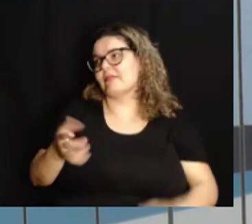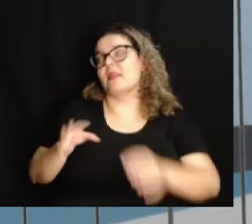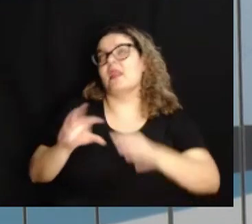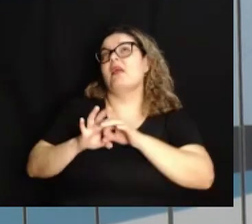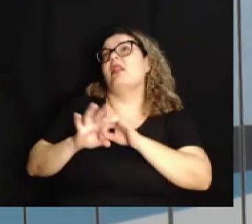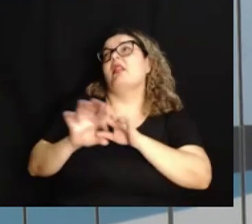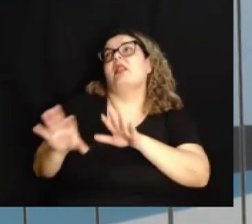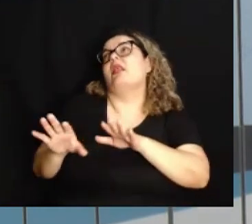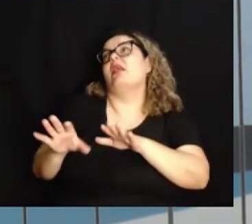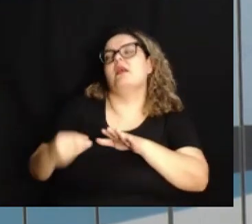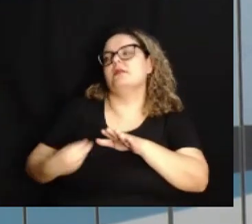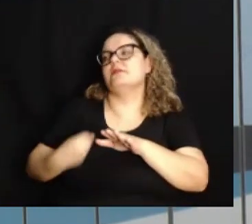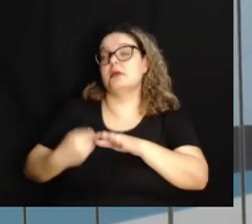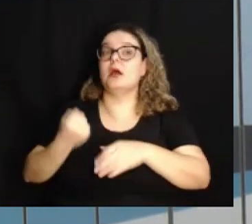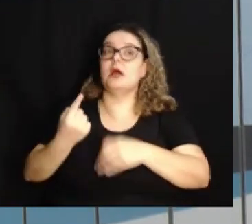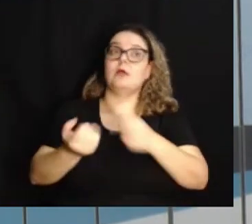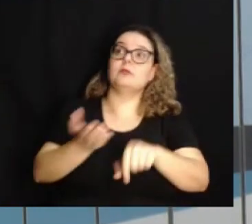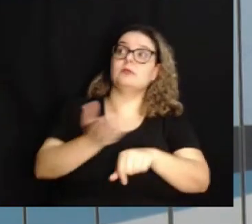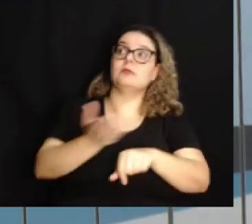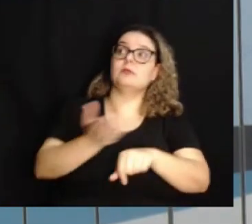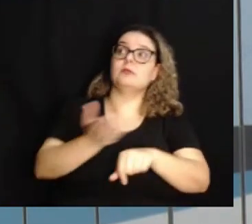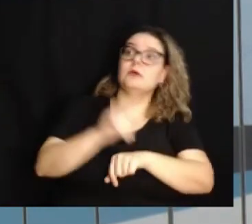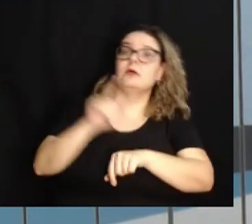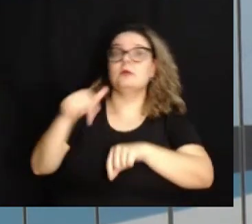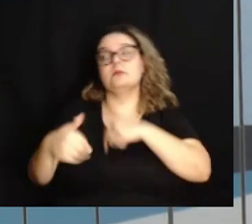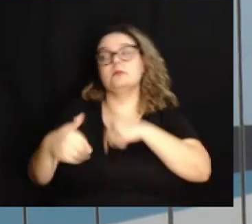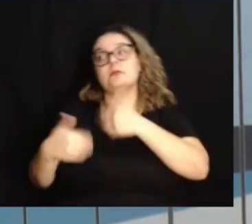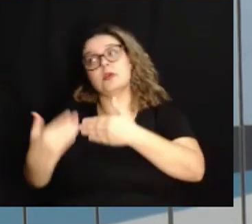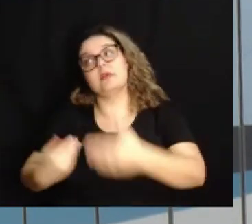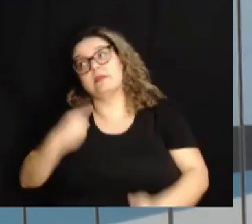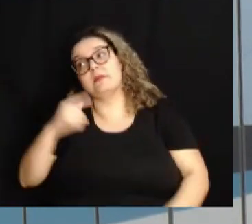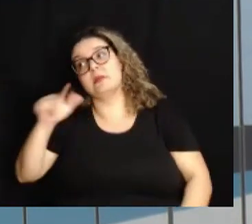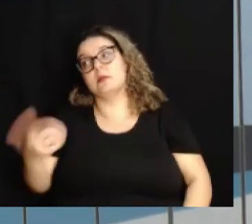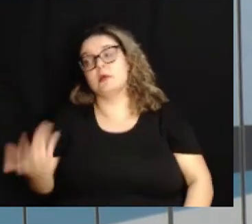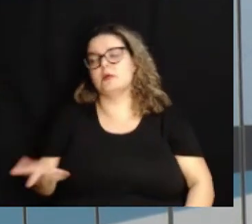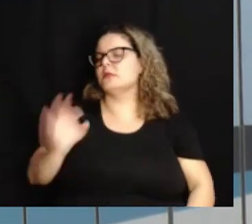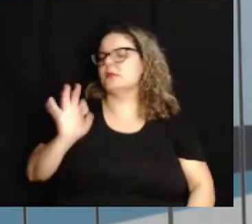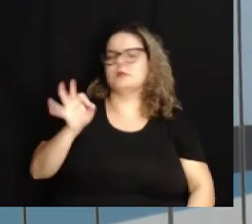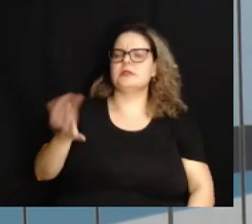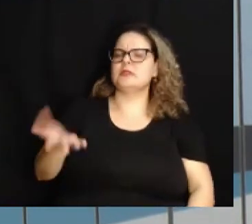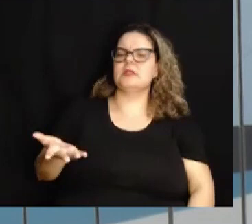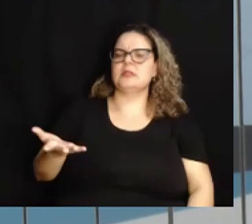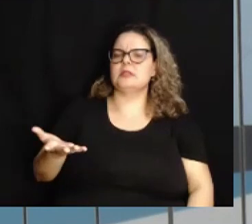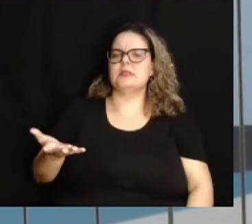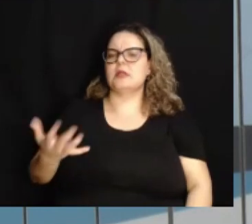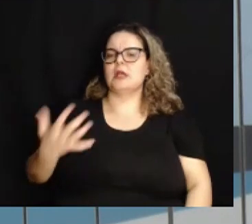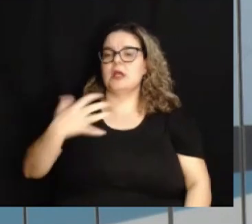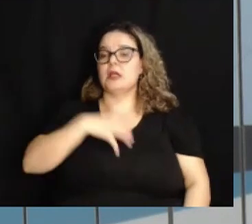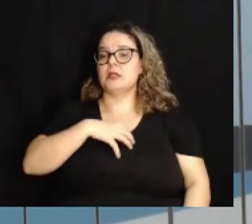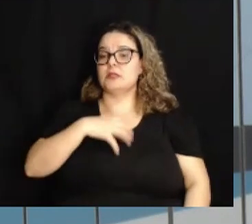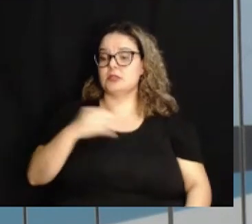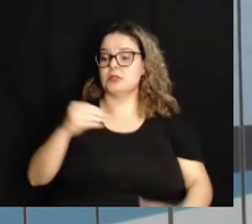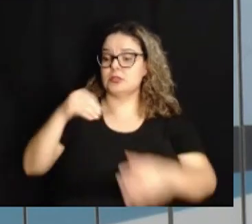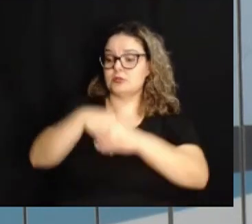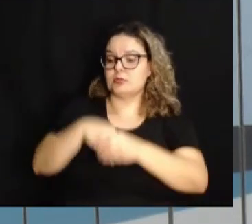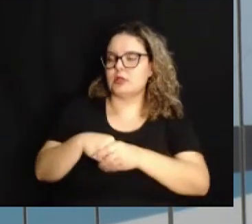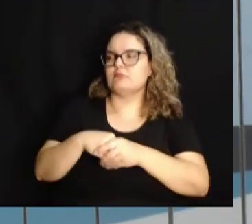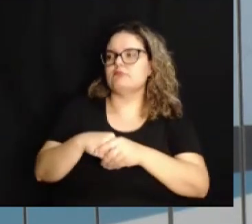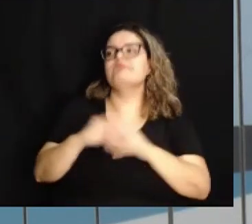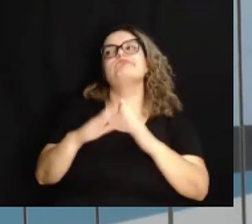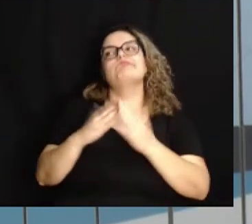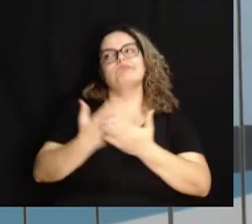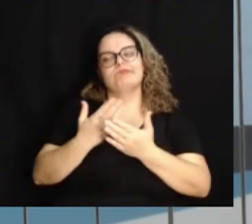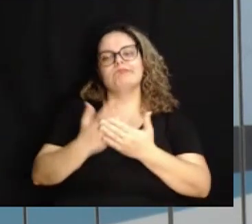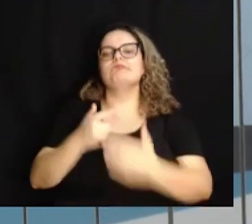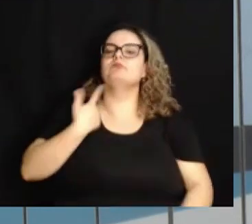mais cedo, outros passam mais tarde, então sem dúvida, esse tema ser inserido numa questão educacional seria para nós muito importante, sobre